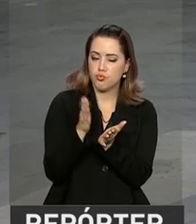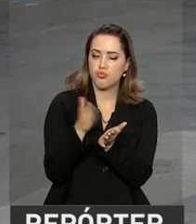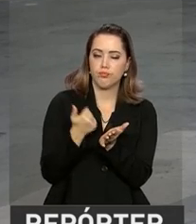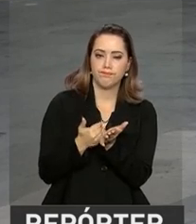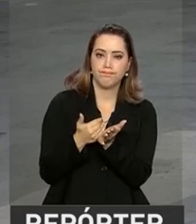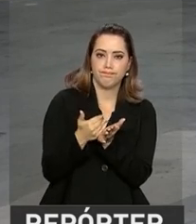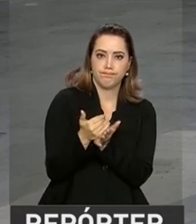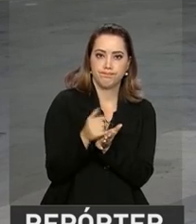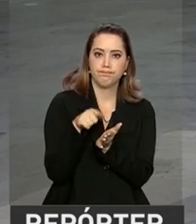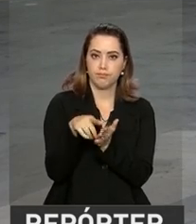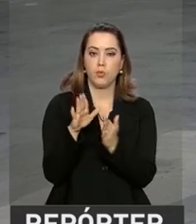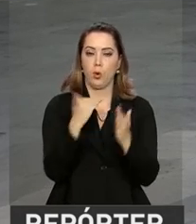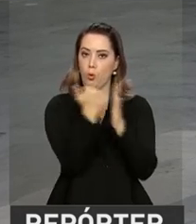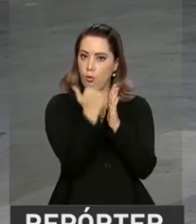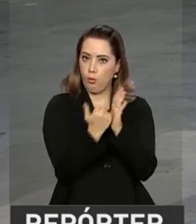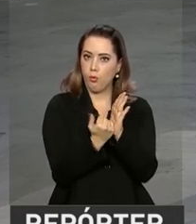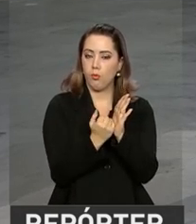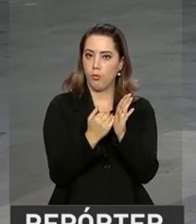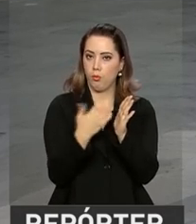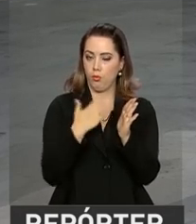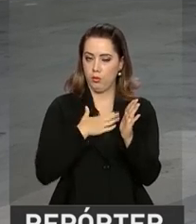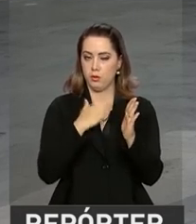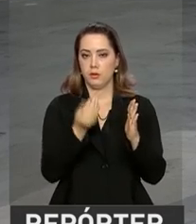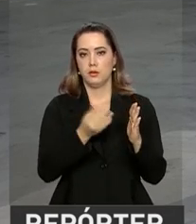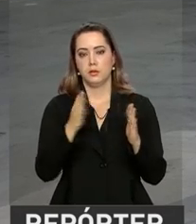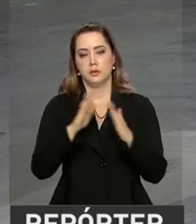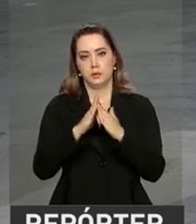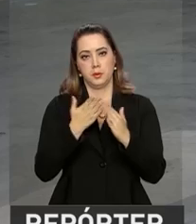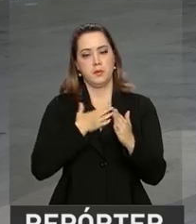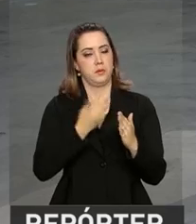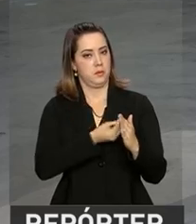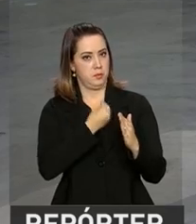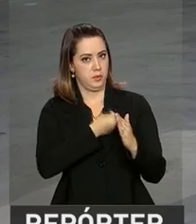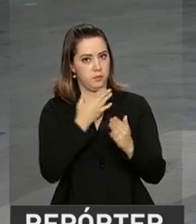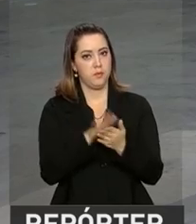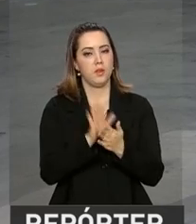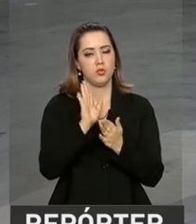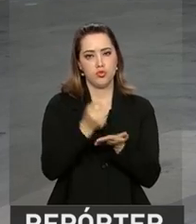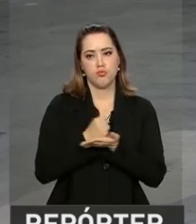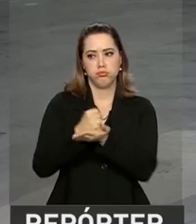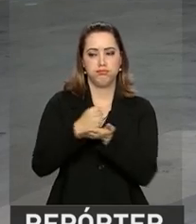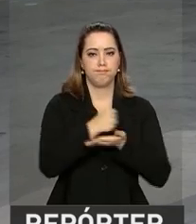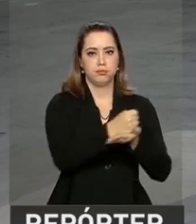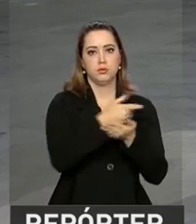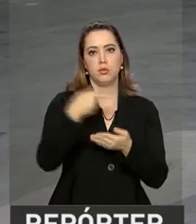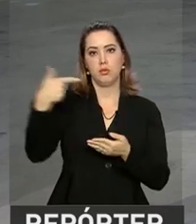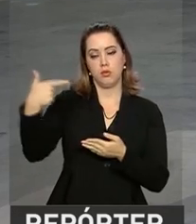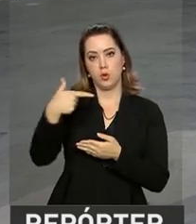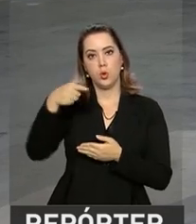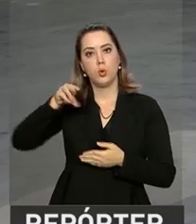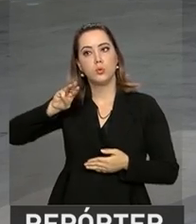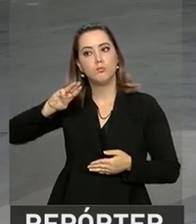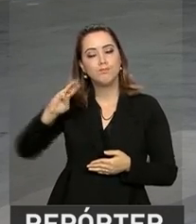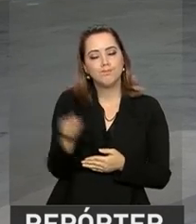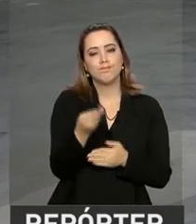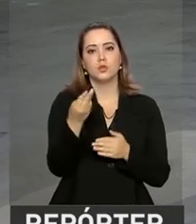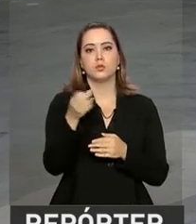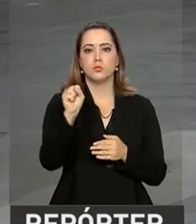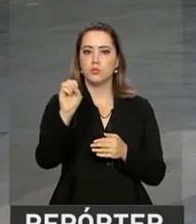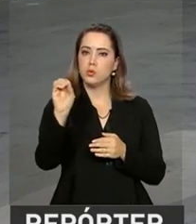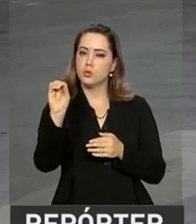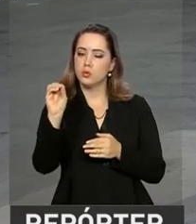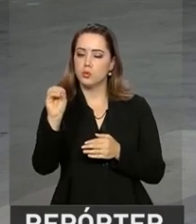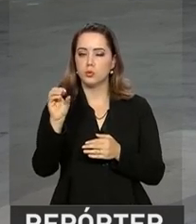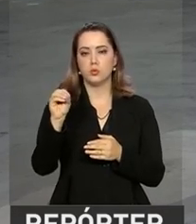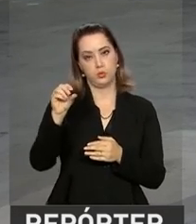o programa Minha Casa Minha Vida já entregou cerca de 2 milhões e 800 mil moradias em todos os